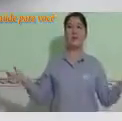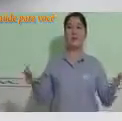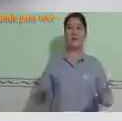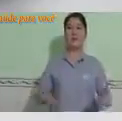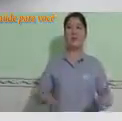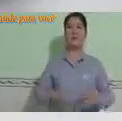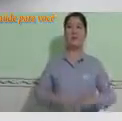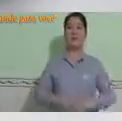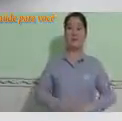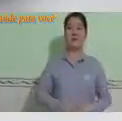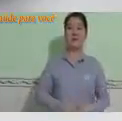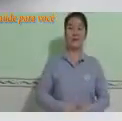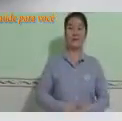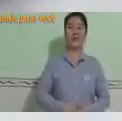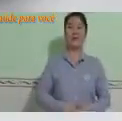vírgula,